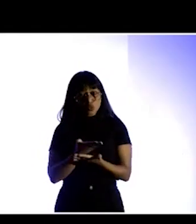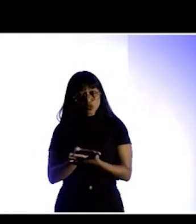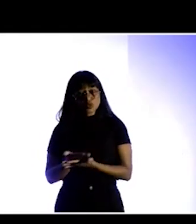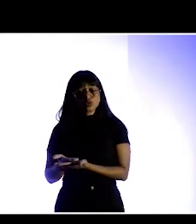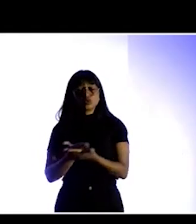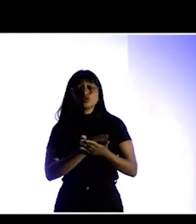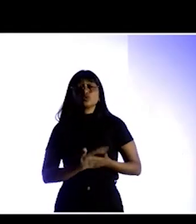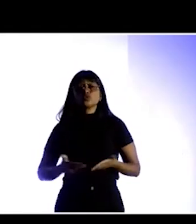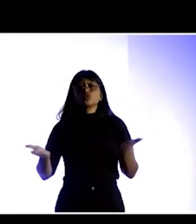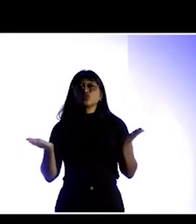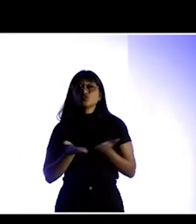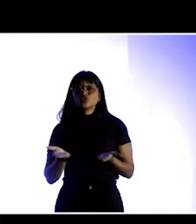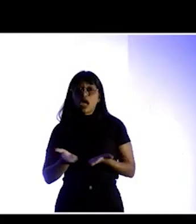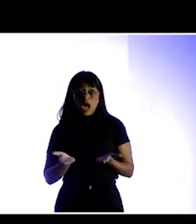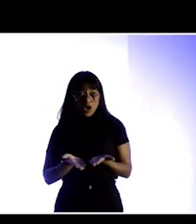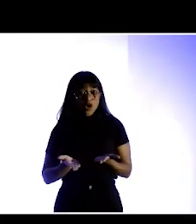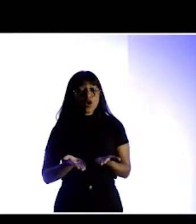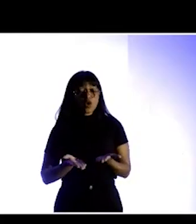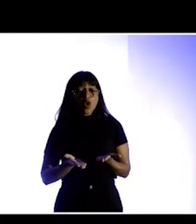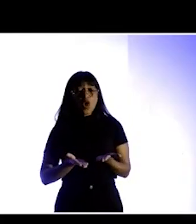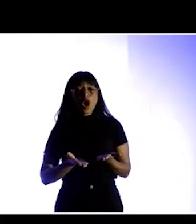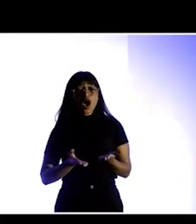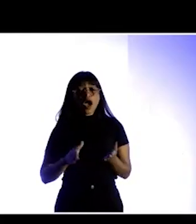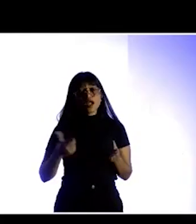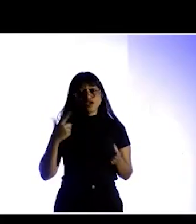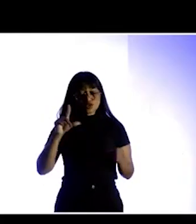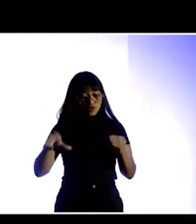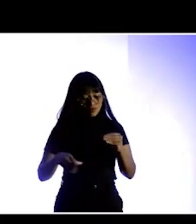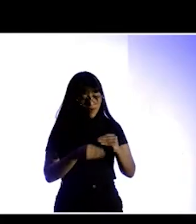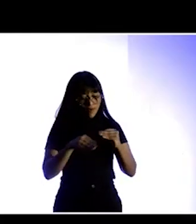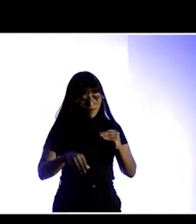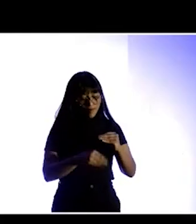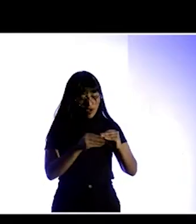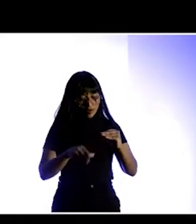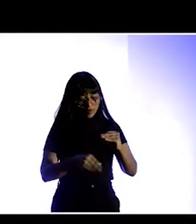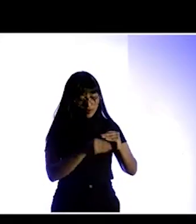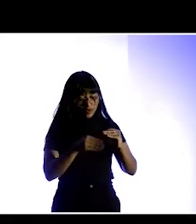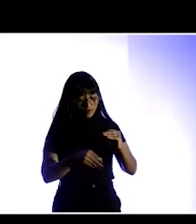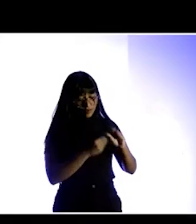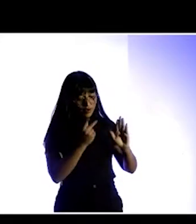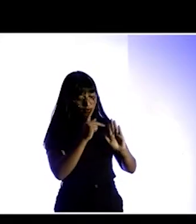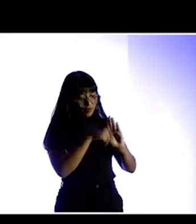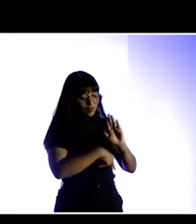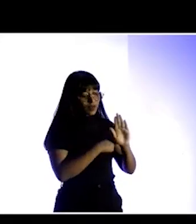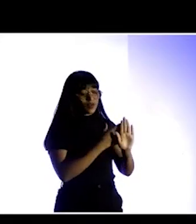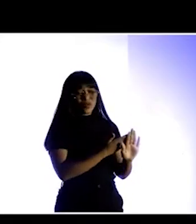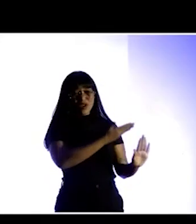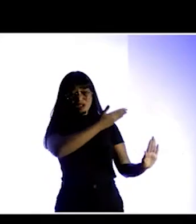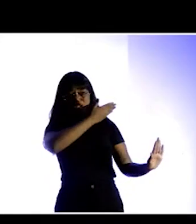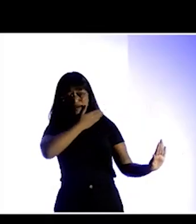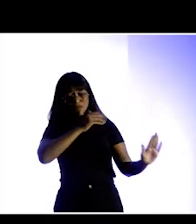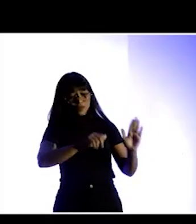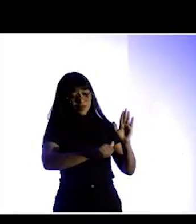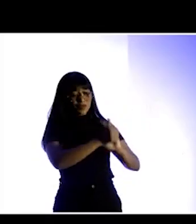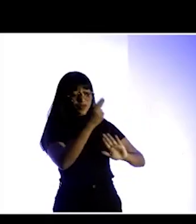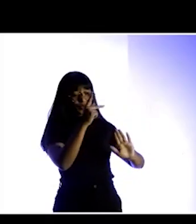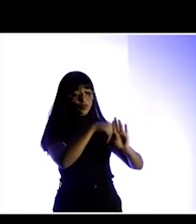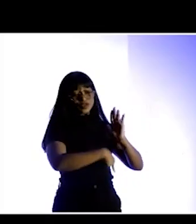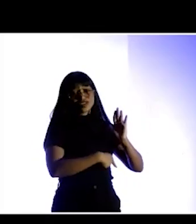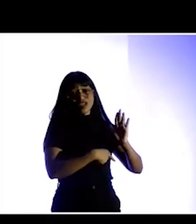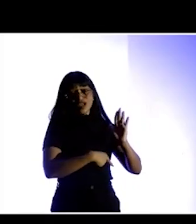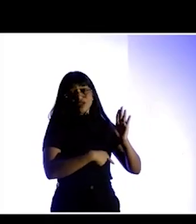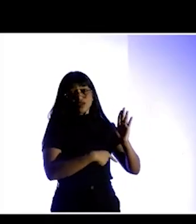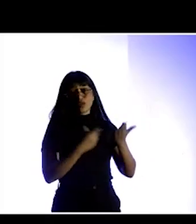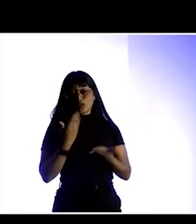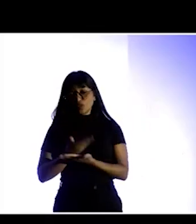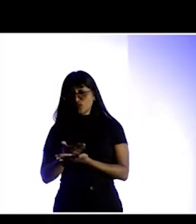gente conseguiu, esse ano, alimentar o nosso Plano Clima, que teve um caderno específico, né, para